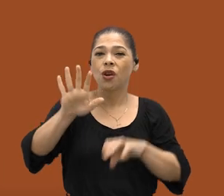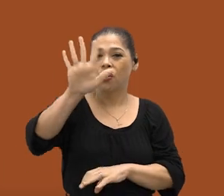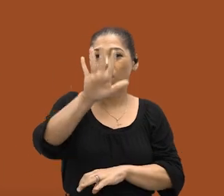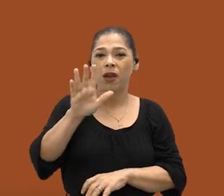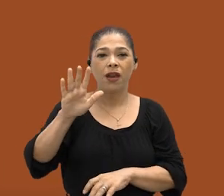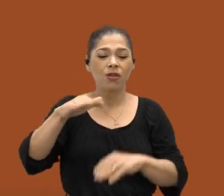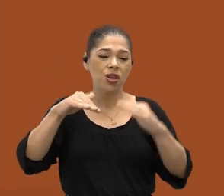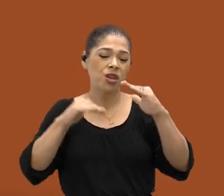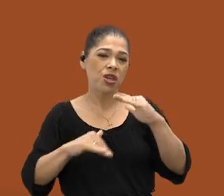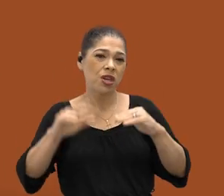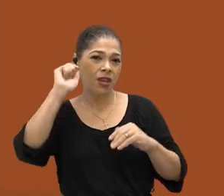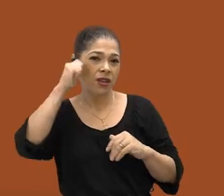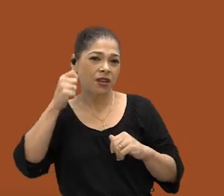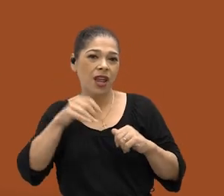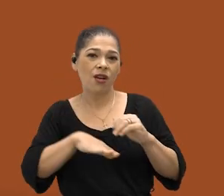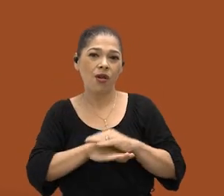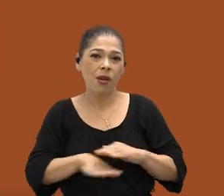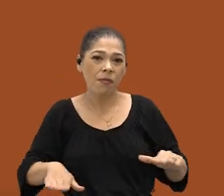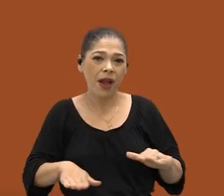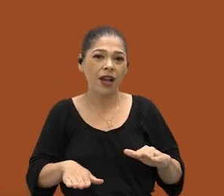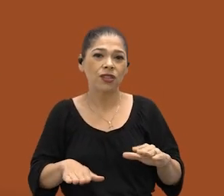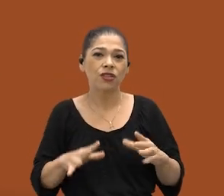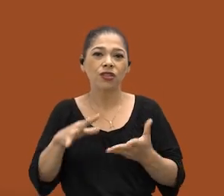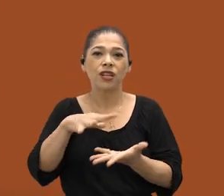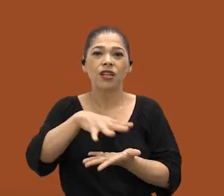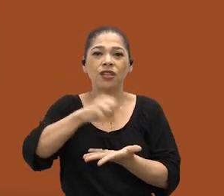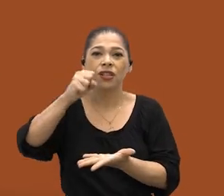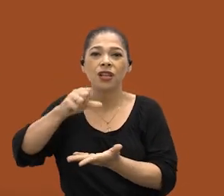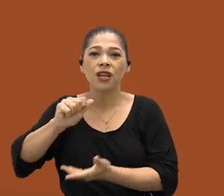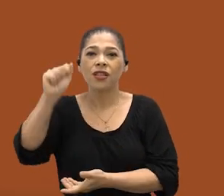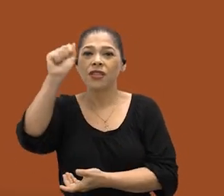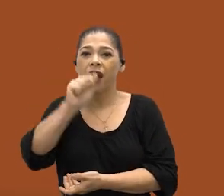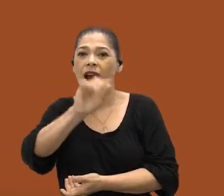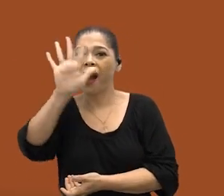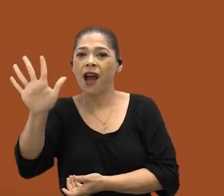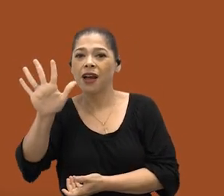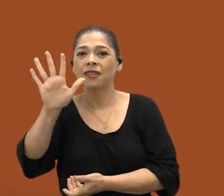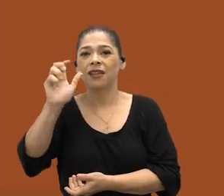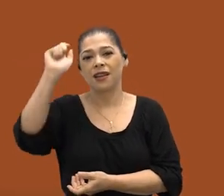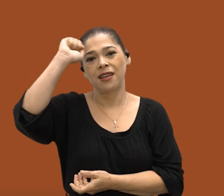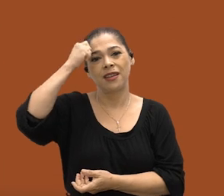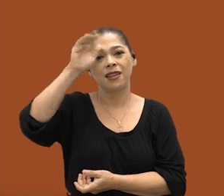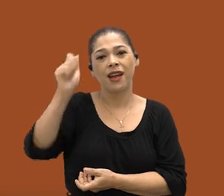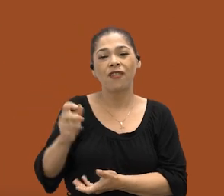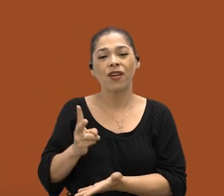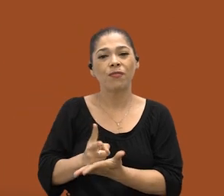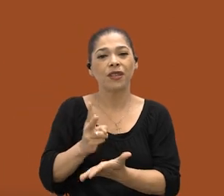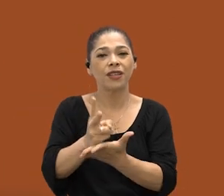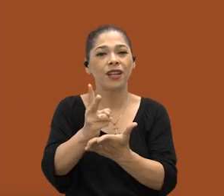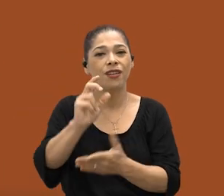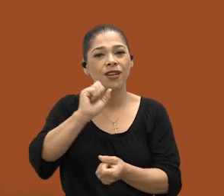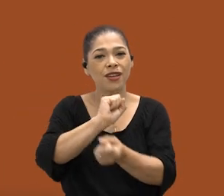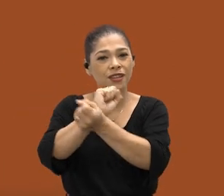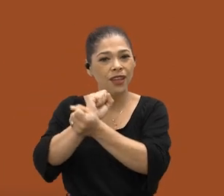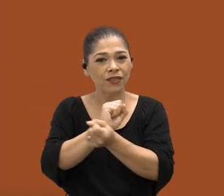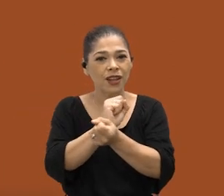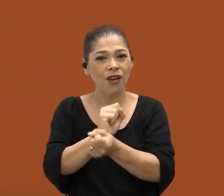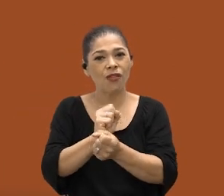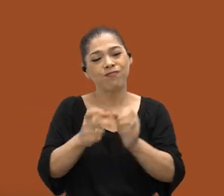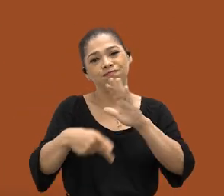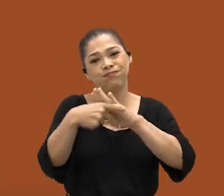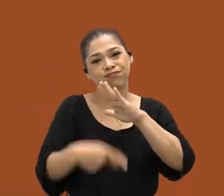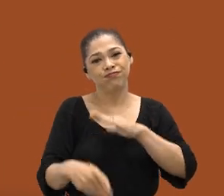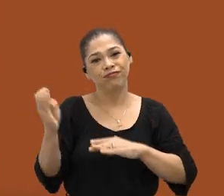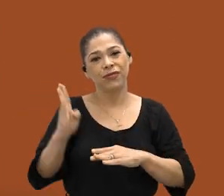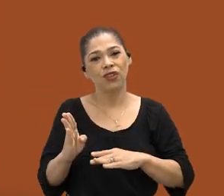a população negra esse tipo de ação justificou desde o colonialismo na Ásia e na África como a manutenção da escravidão no Brasil quando a gente está saindo